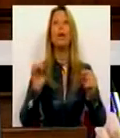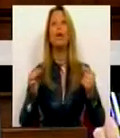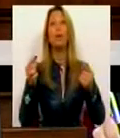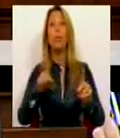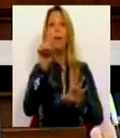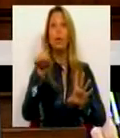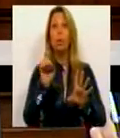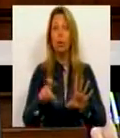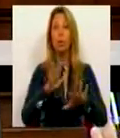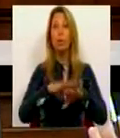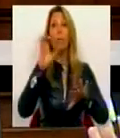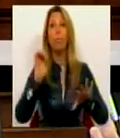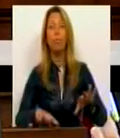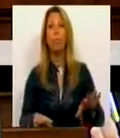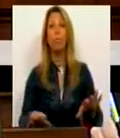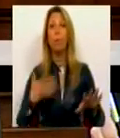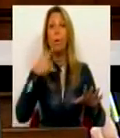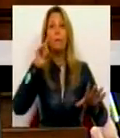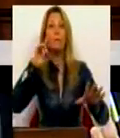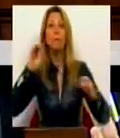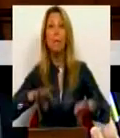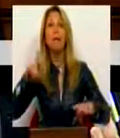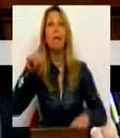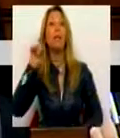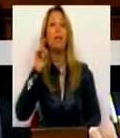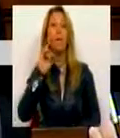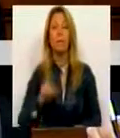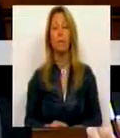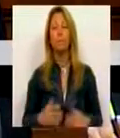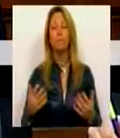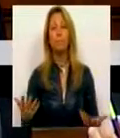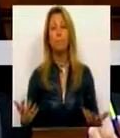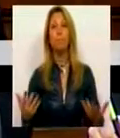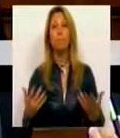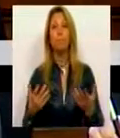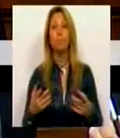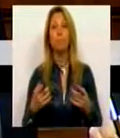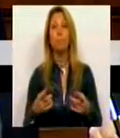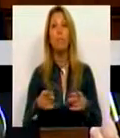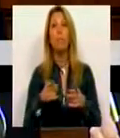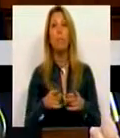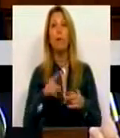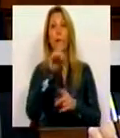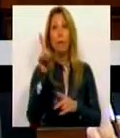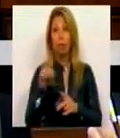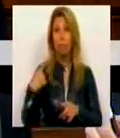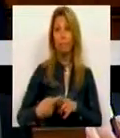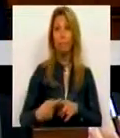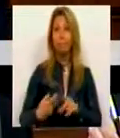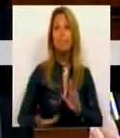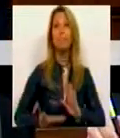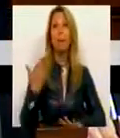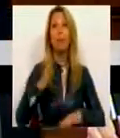dissuasão e da defesa. E esta questão era tanto mais interessante do ponto de vista